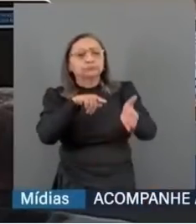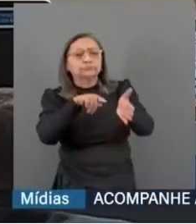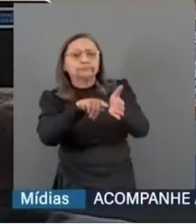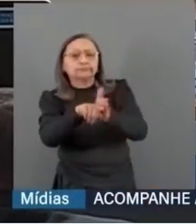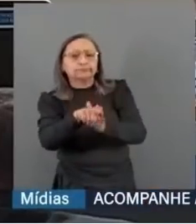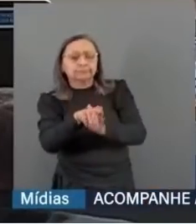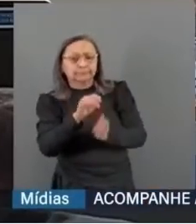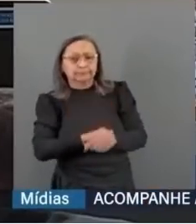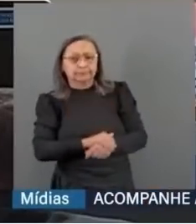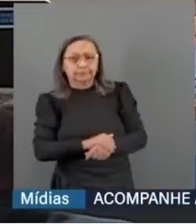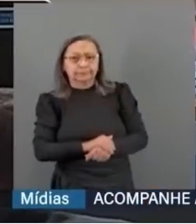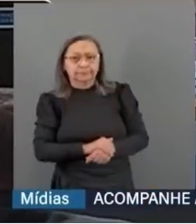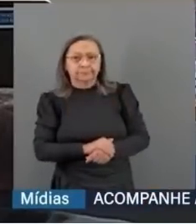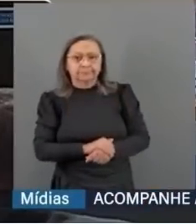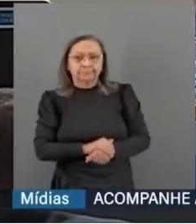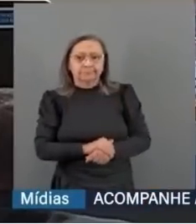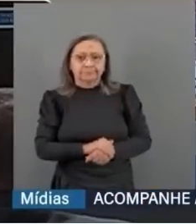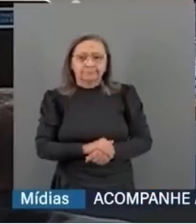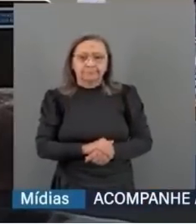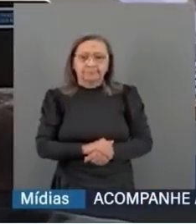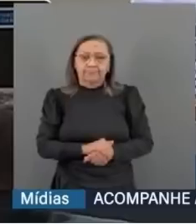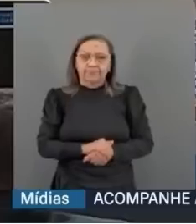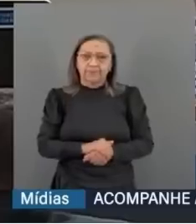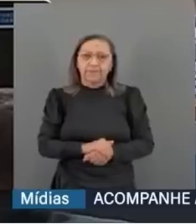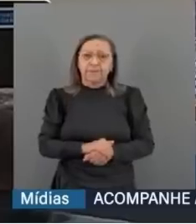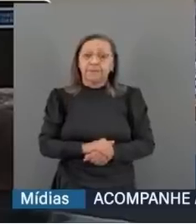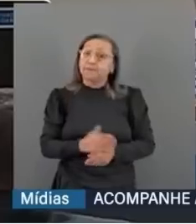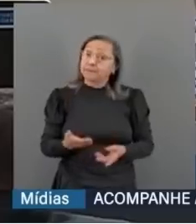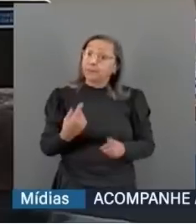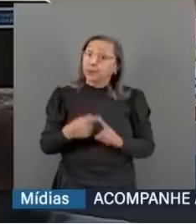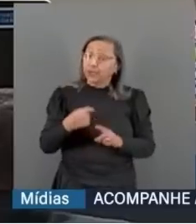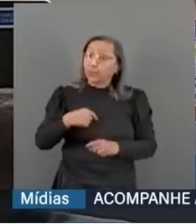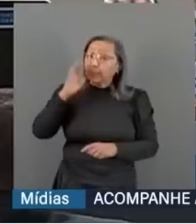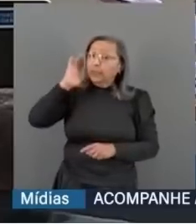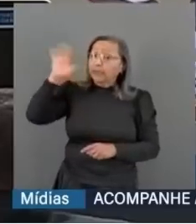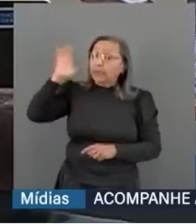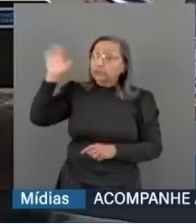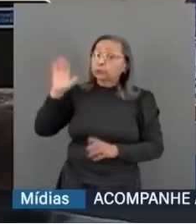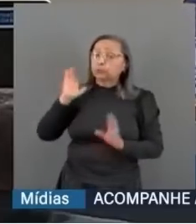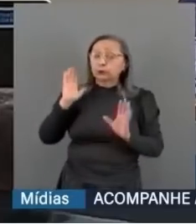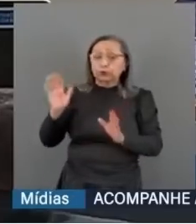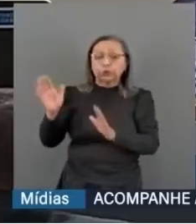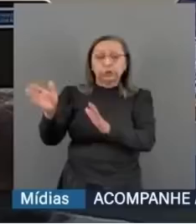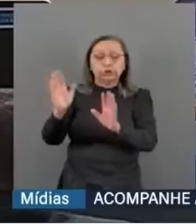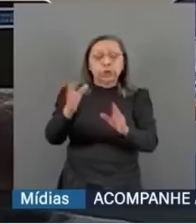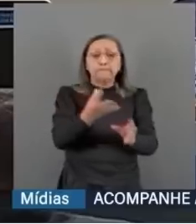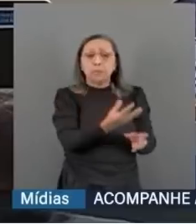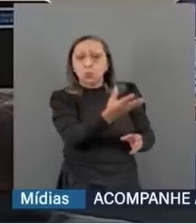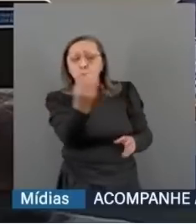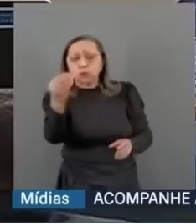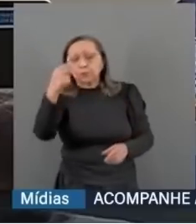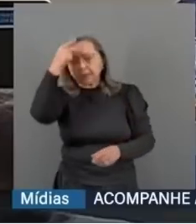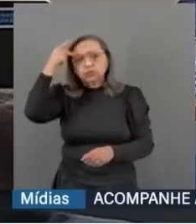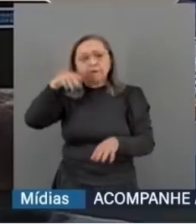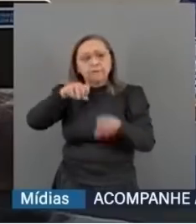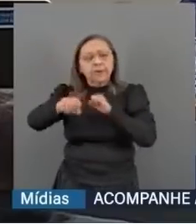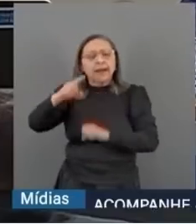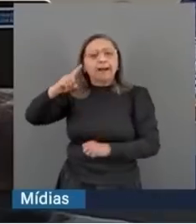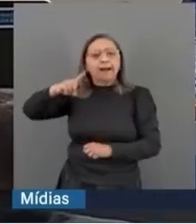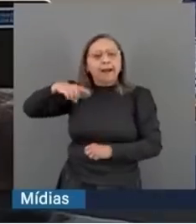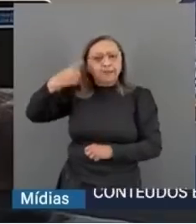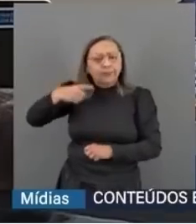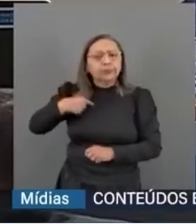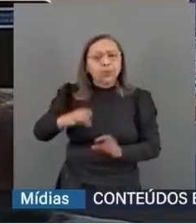do Twitter porque fez uma pergunta sobre o currículo do Zanin. Qual o currículo do Zanin? Ele fez especialização, mestrado,